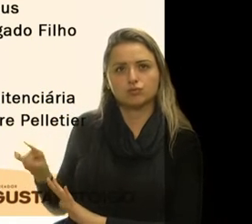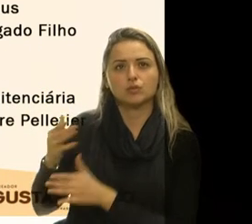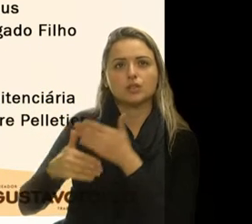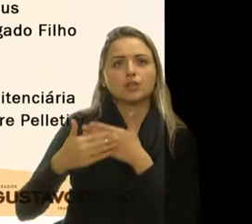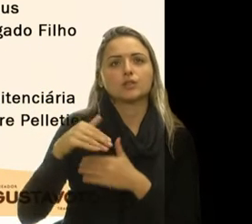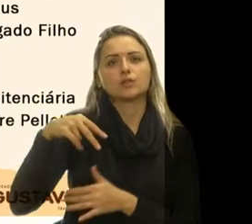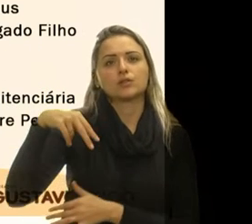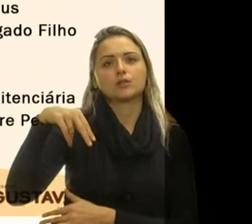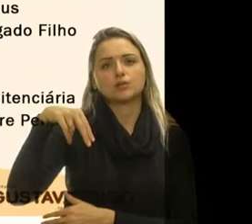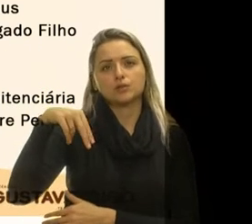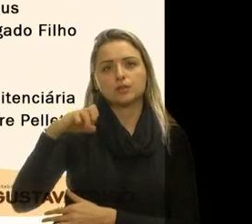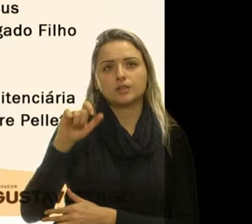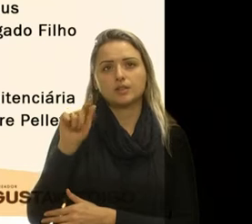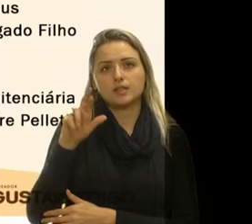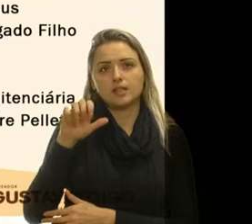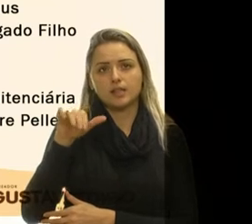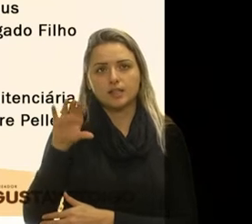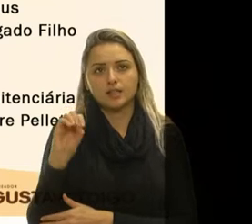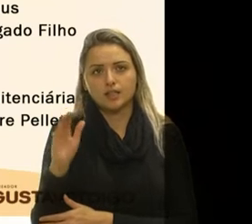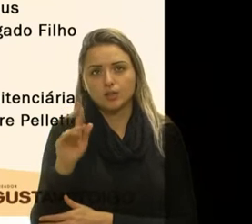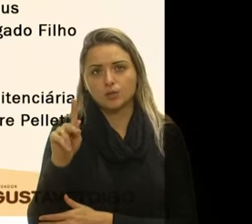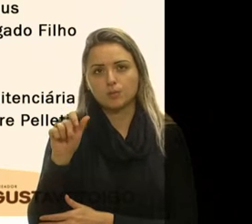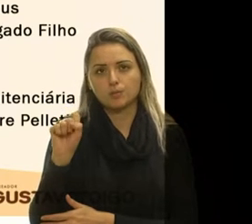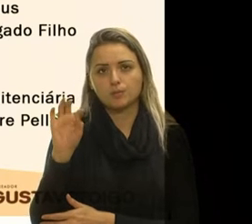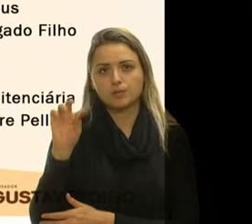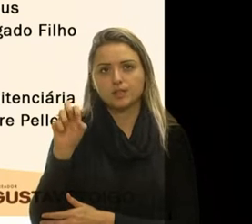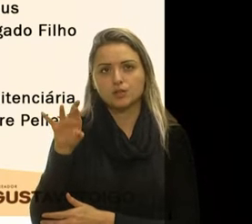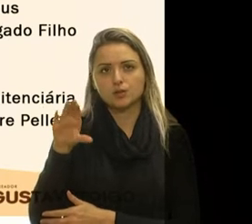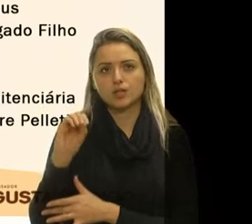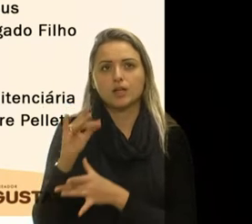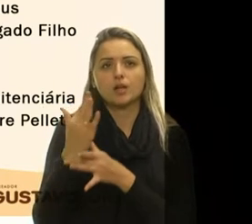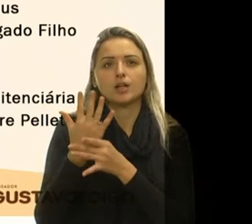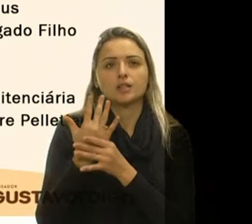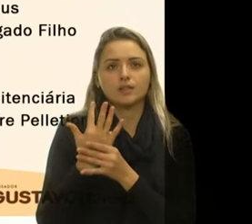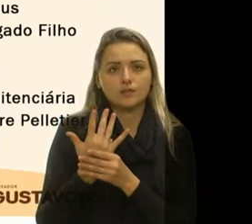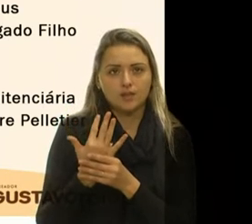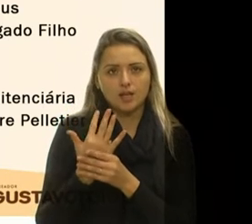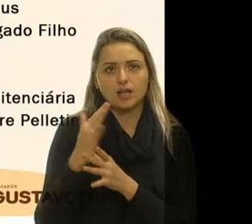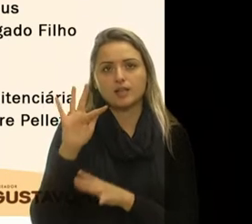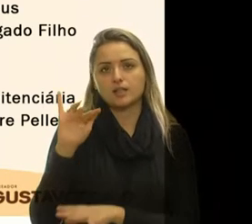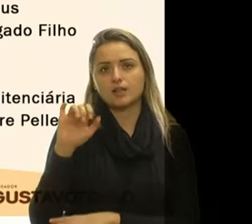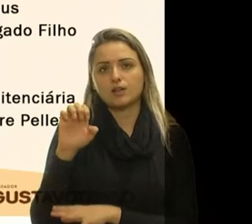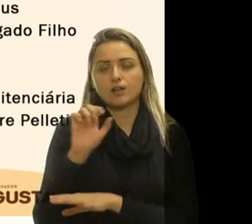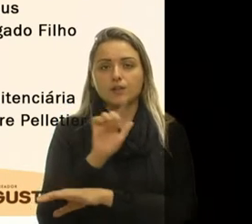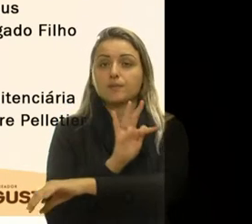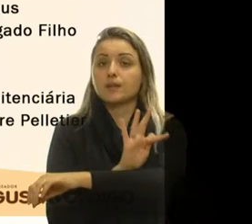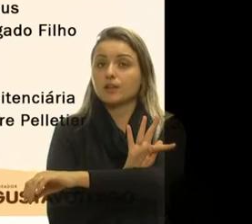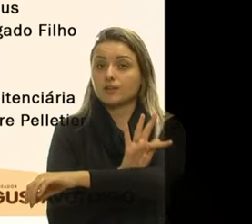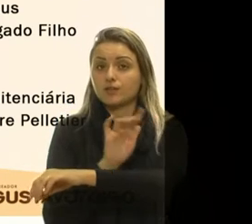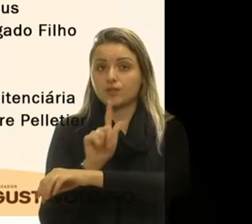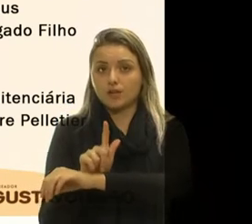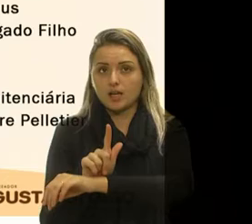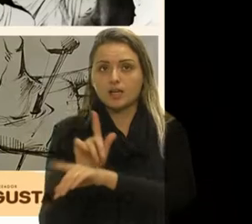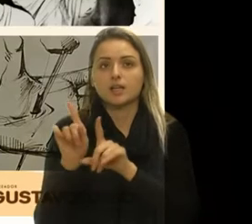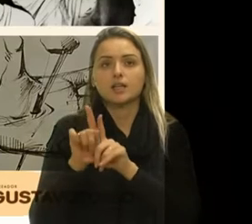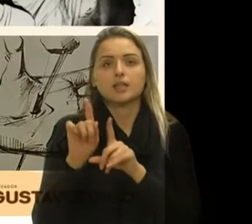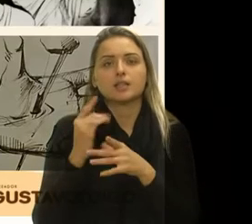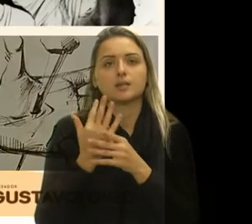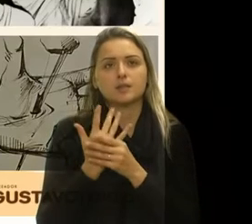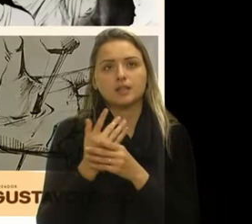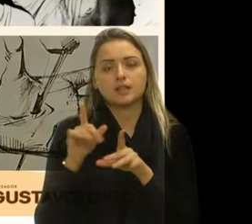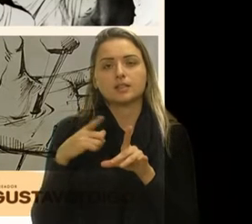Pastoreio, na Igreja Santa Terezinha, na própria Fiergues, na Universidade e na Capela da Penitenciária Madre